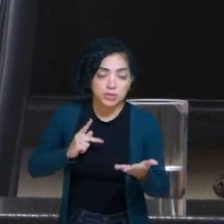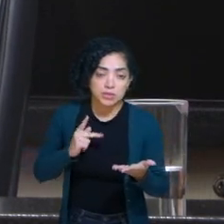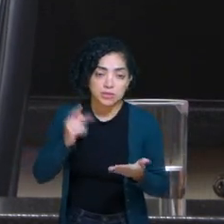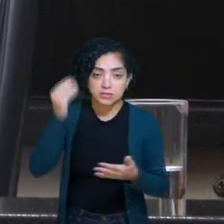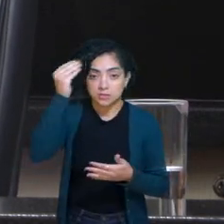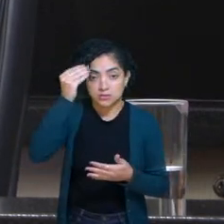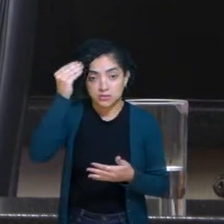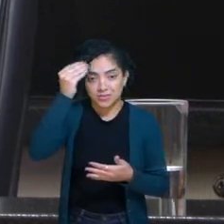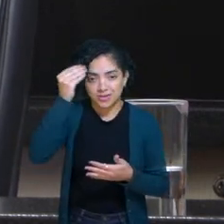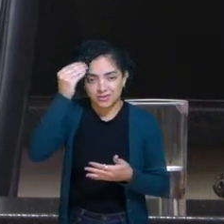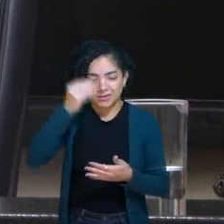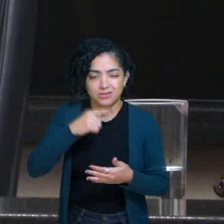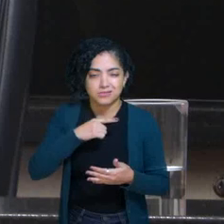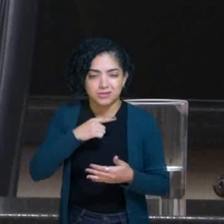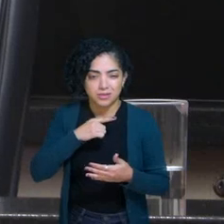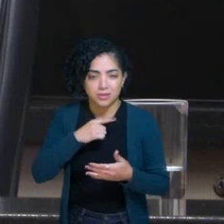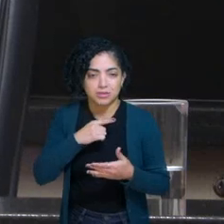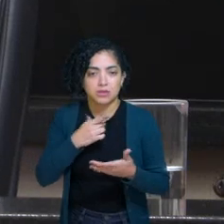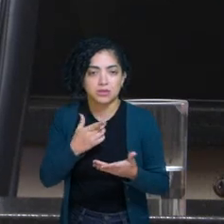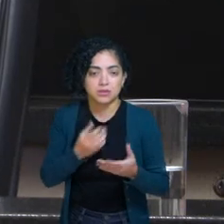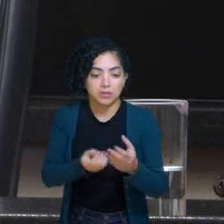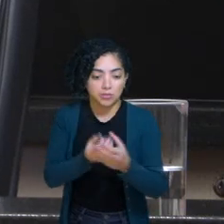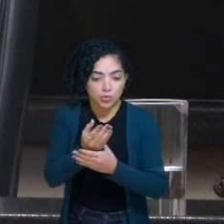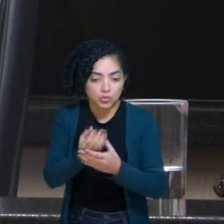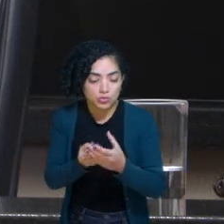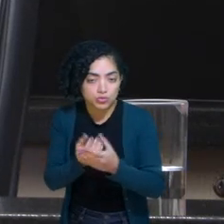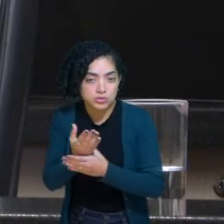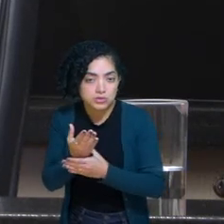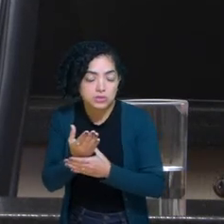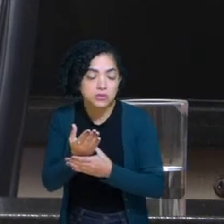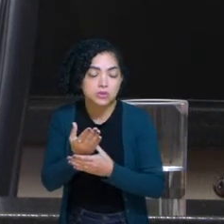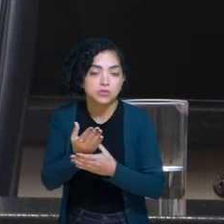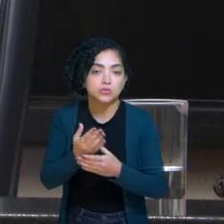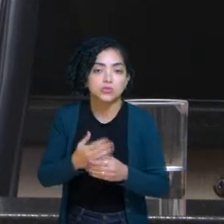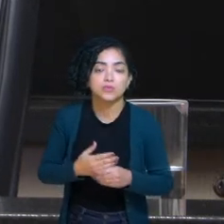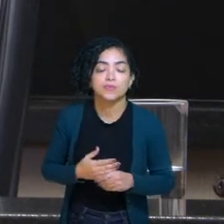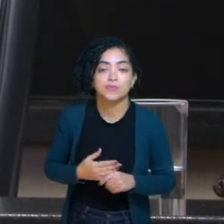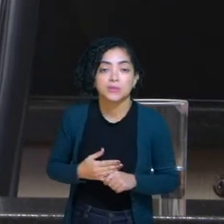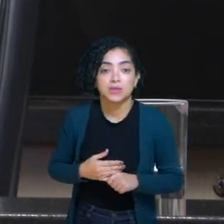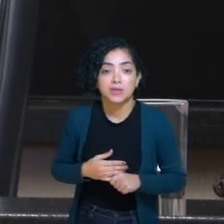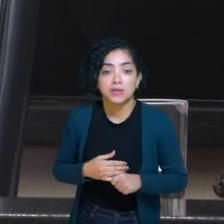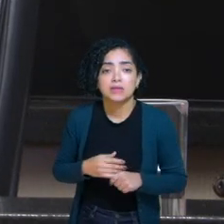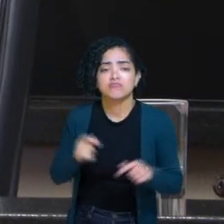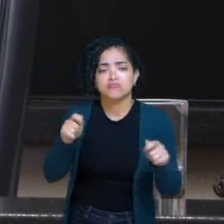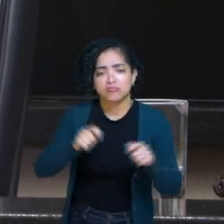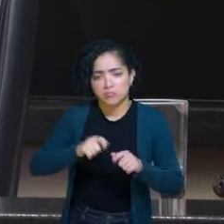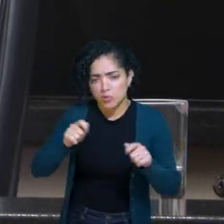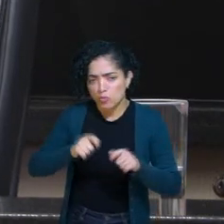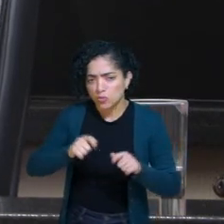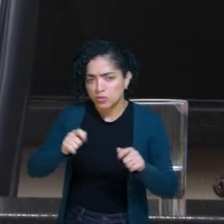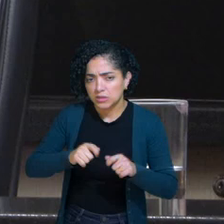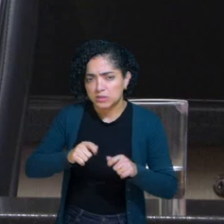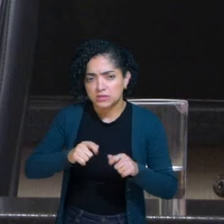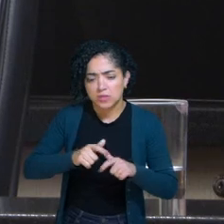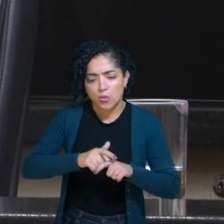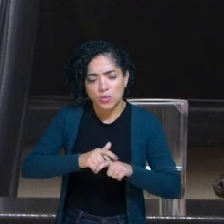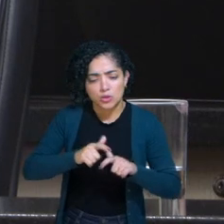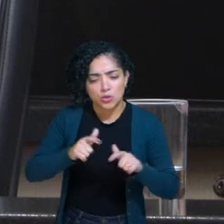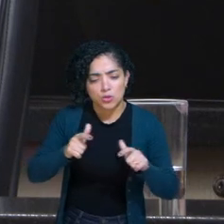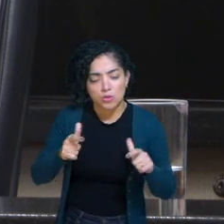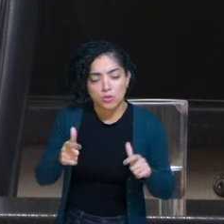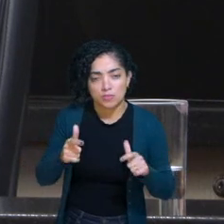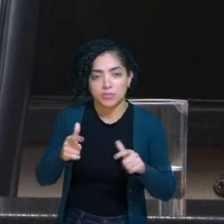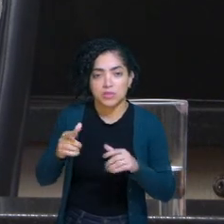tá produzindo aí de formação continuada né Eu acho que temos um potencial enorme de juntar força